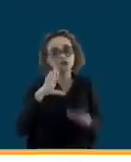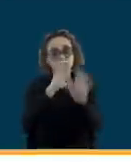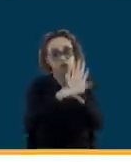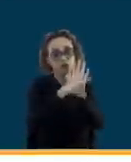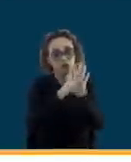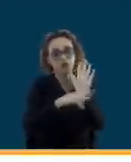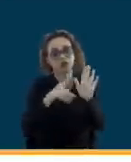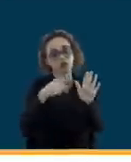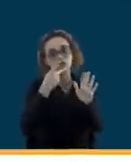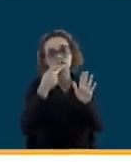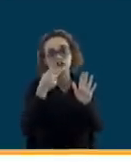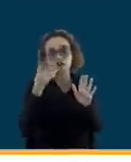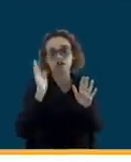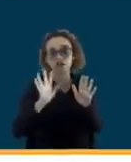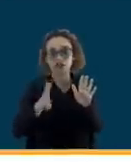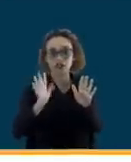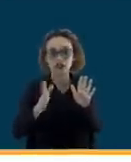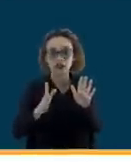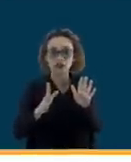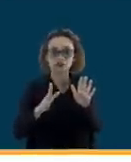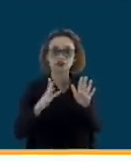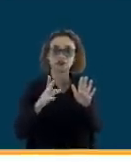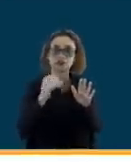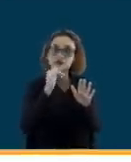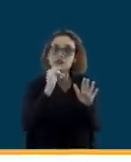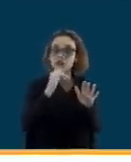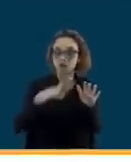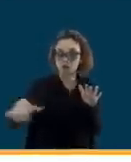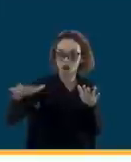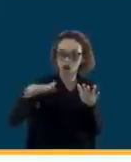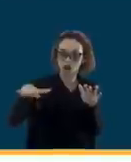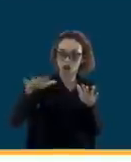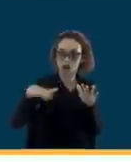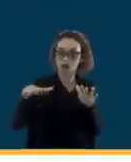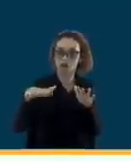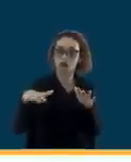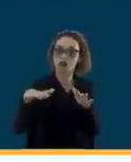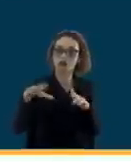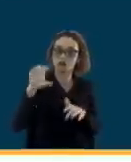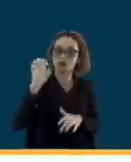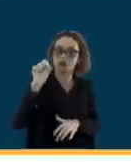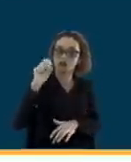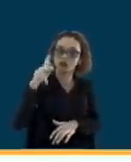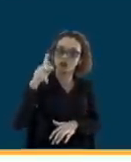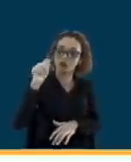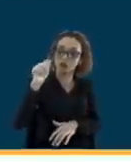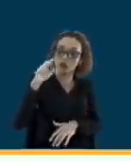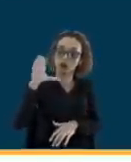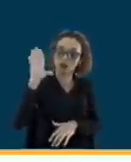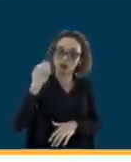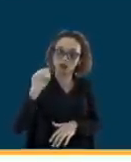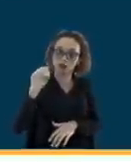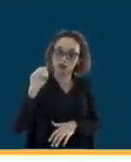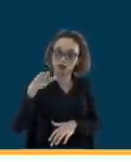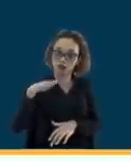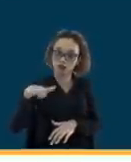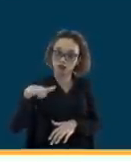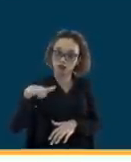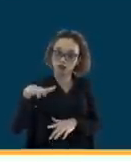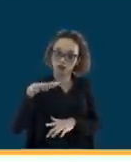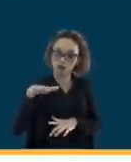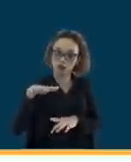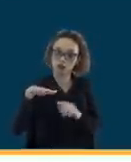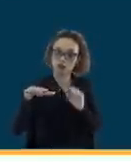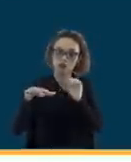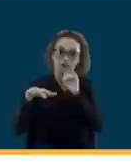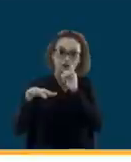falando, né, como do espaço, né? O espaço ele é intangível também. Lá